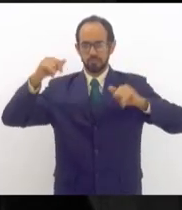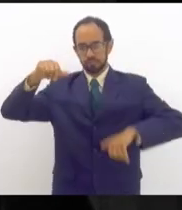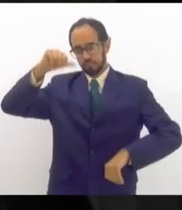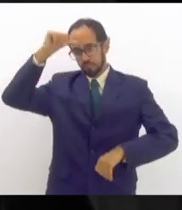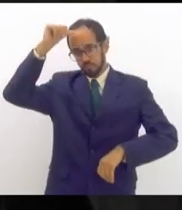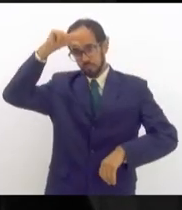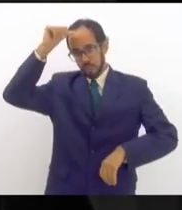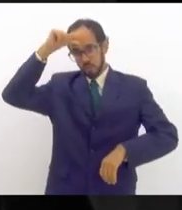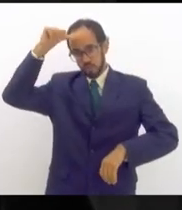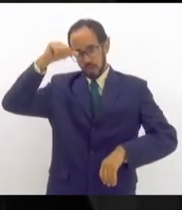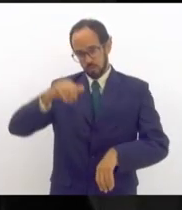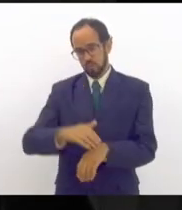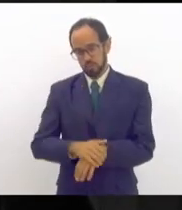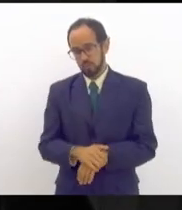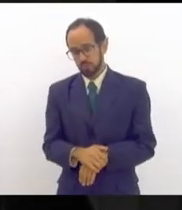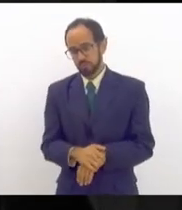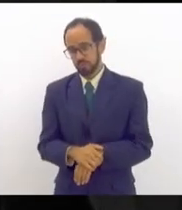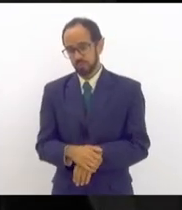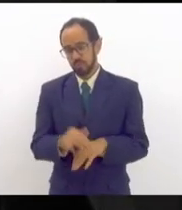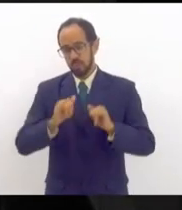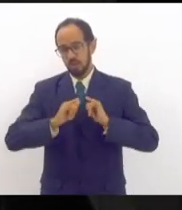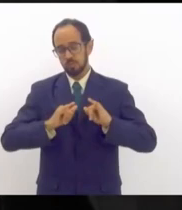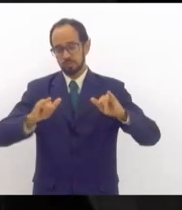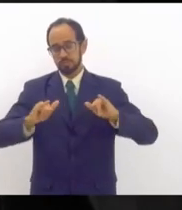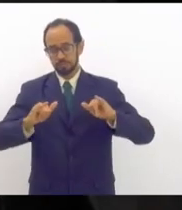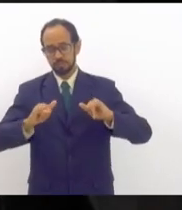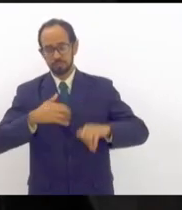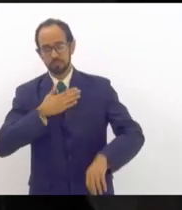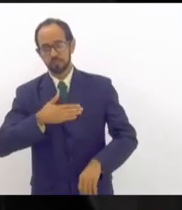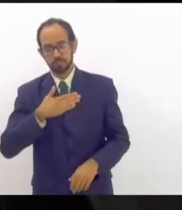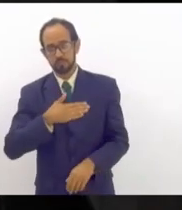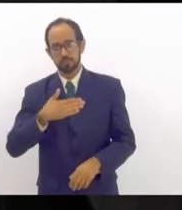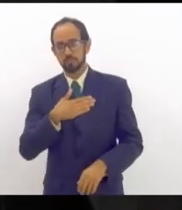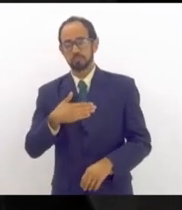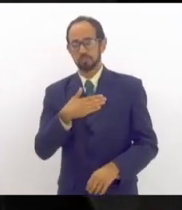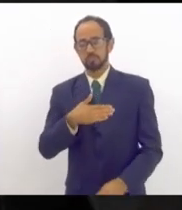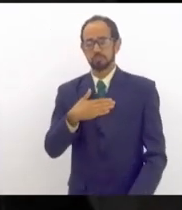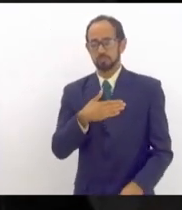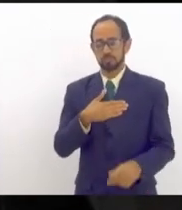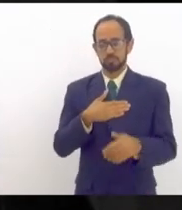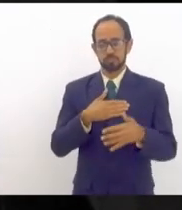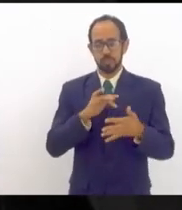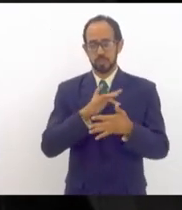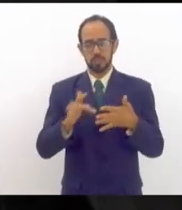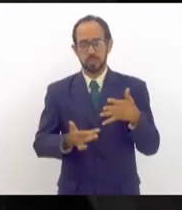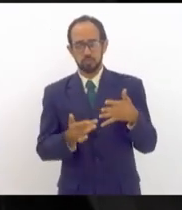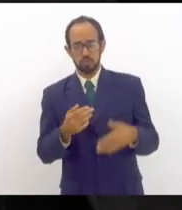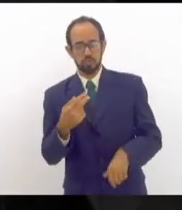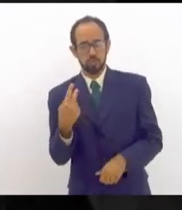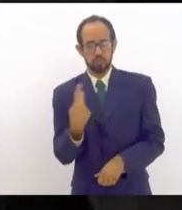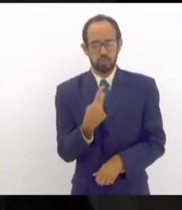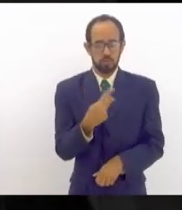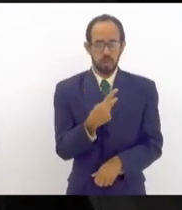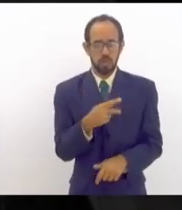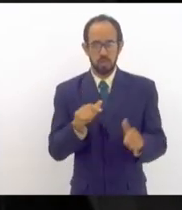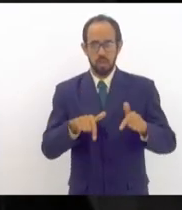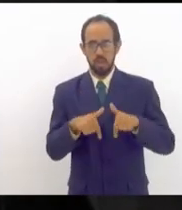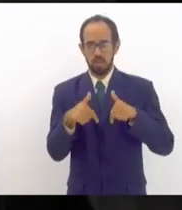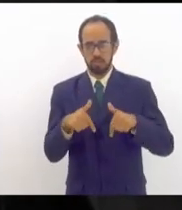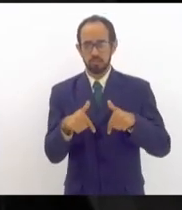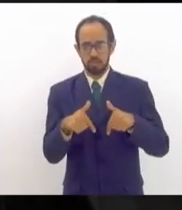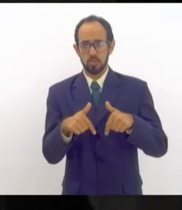Cláudio Castro manifestando seu contentamento isso na suas redes sociais da ação